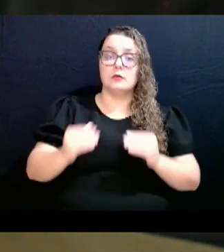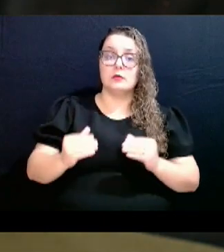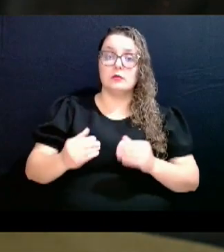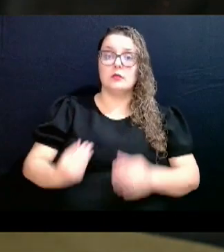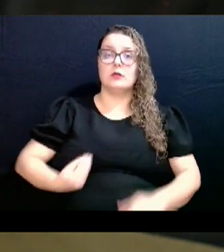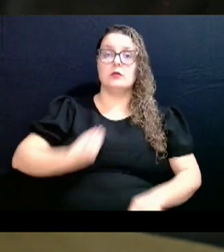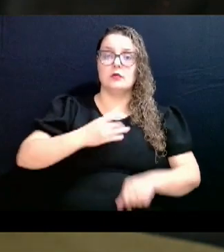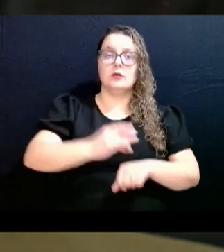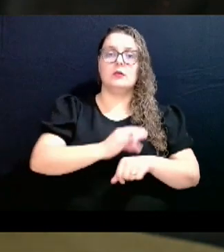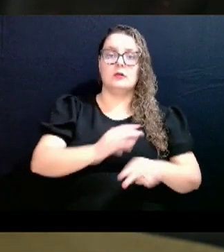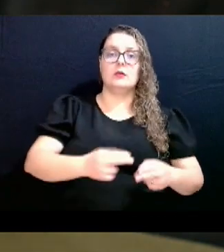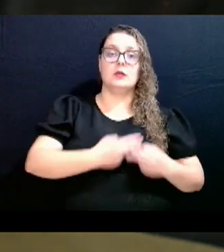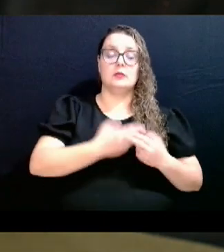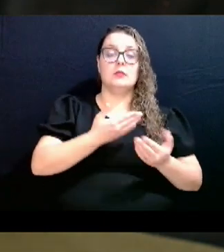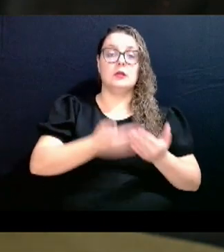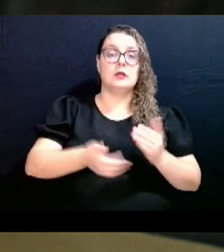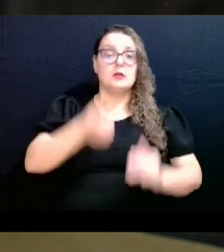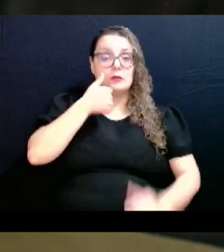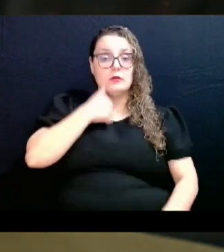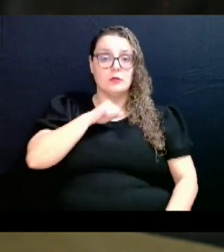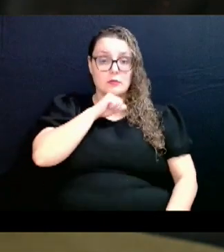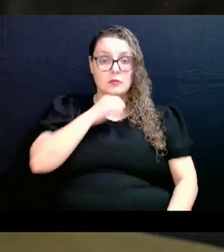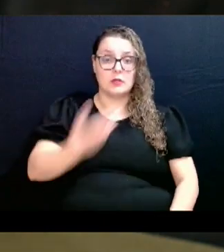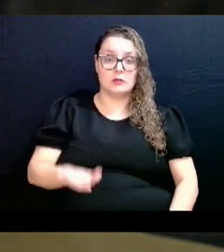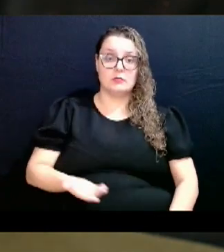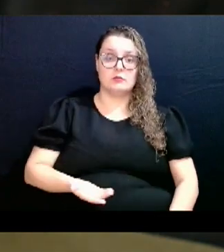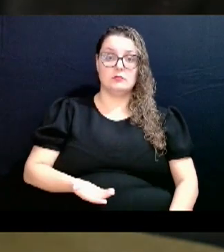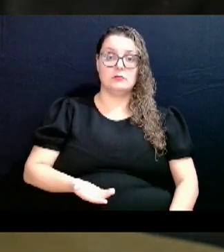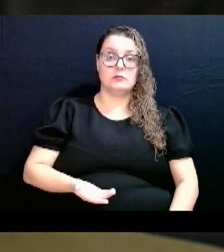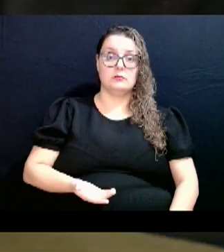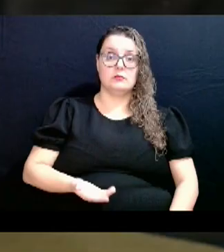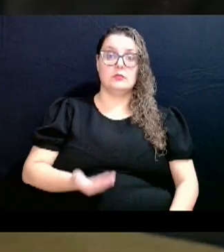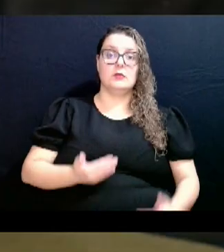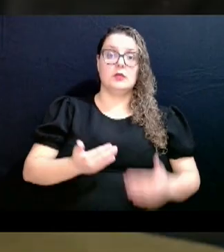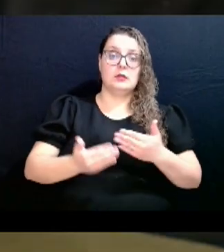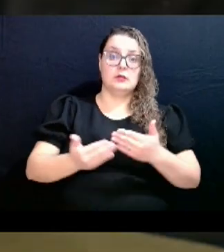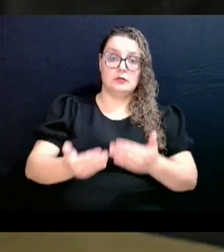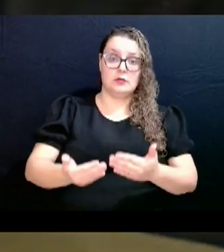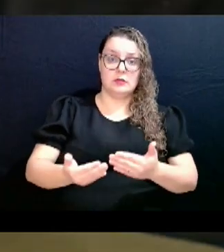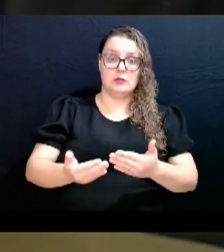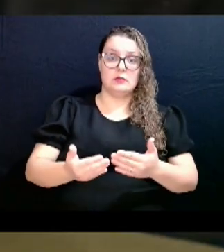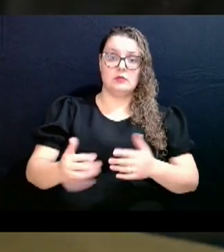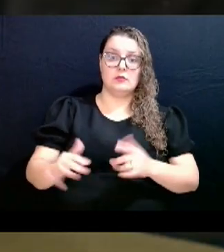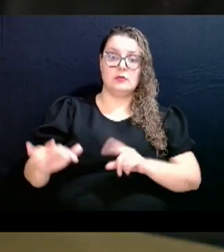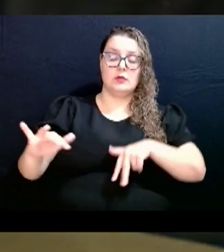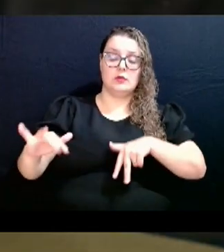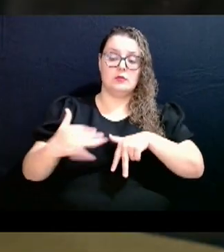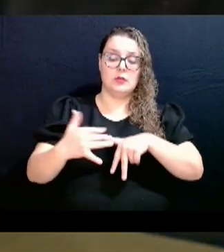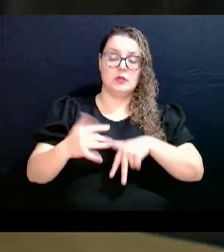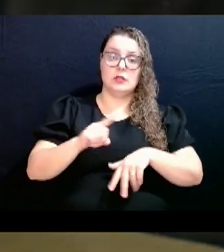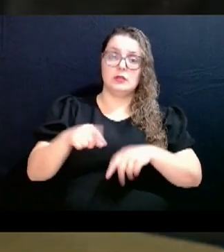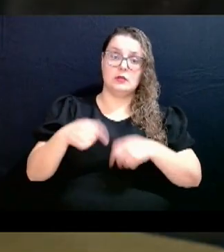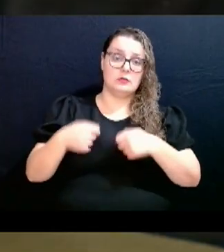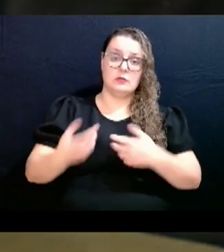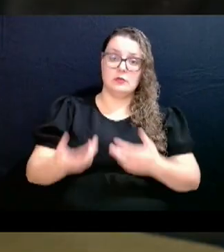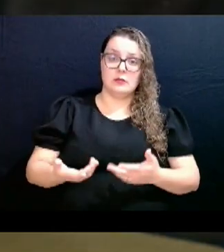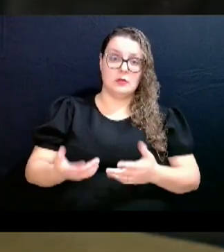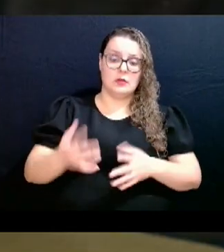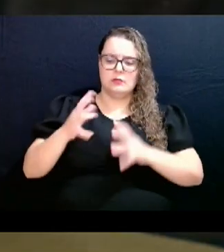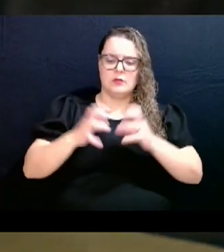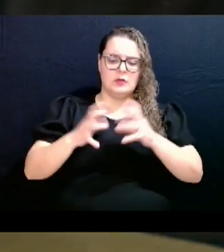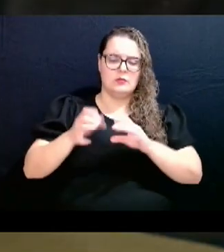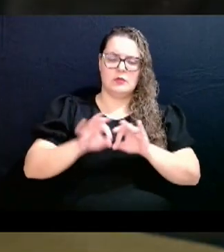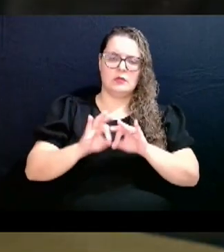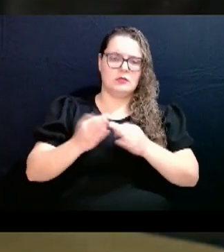mãe, né? E aí está passando por essa exposição desnecessária e por essa briga familiar que,